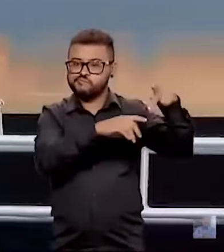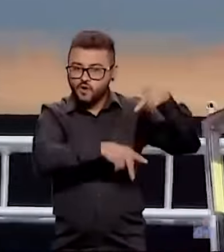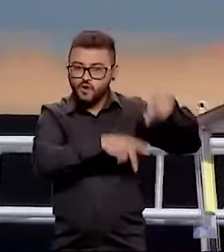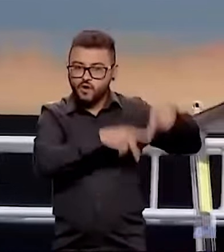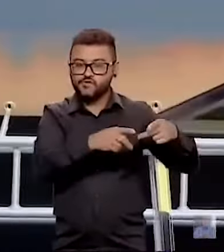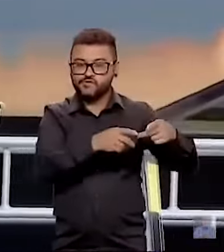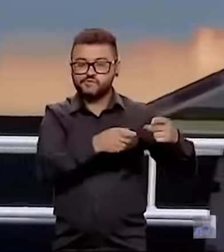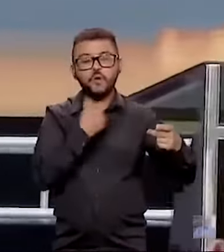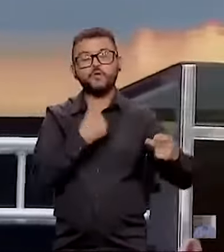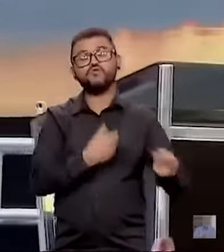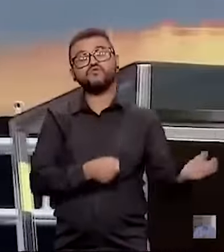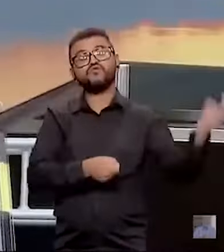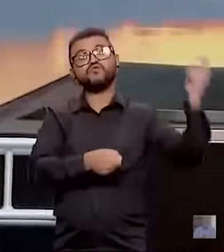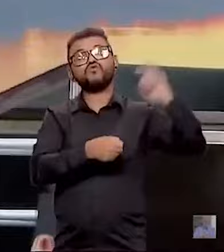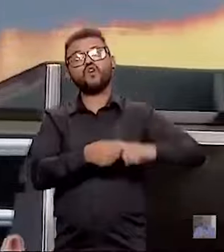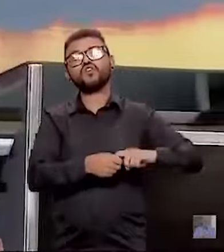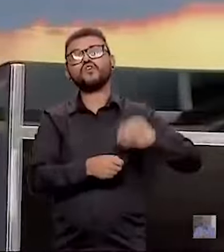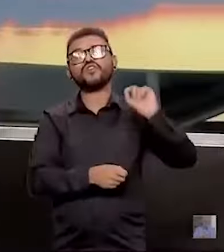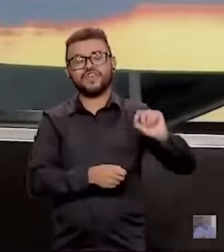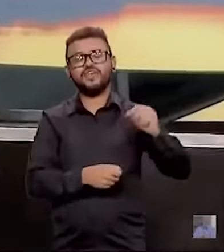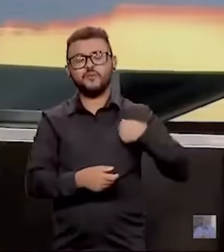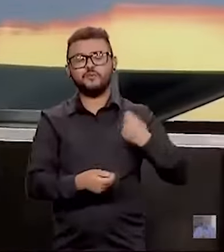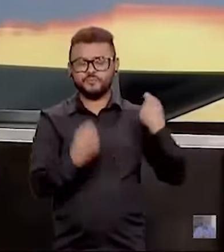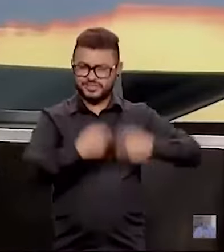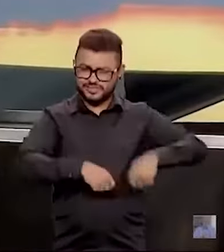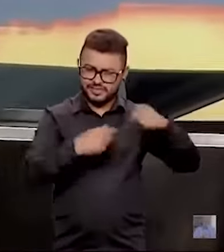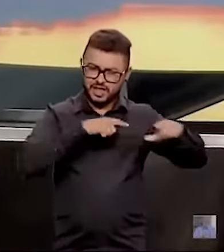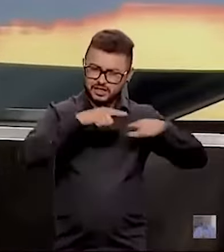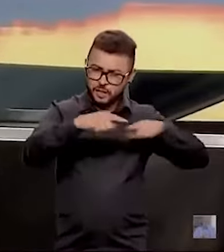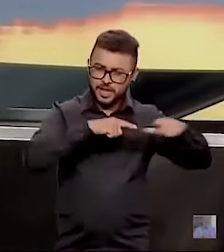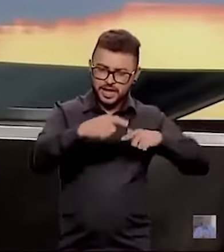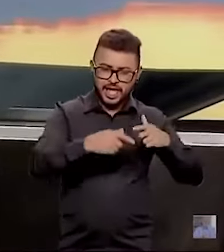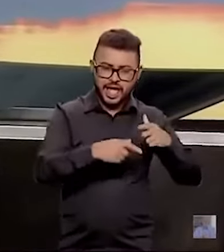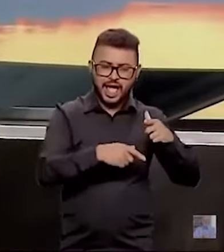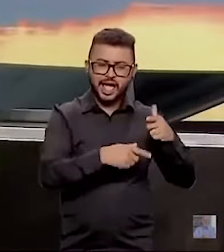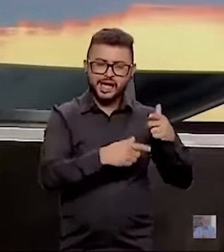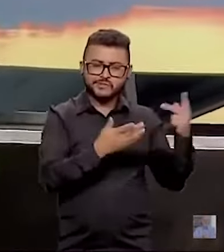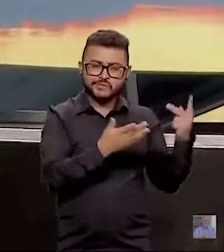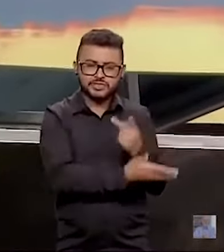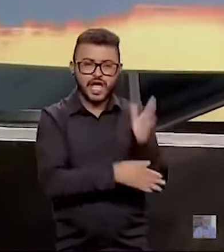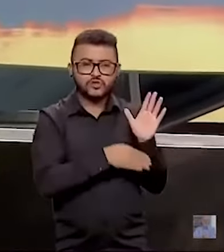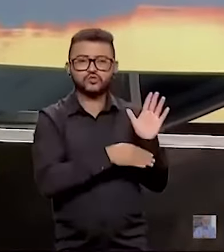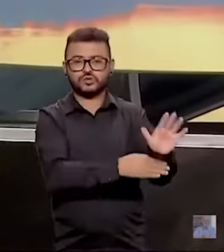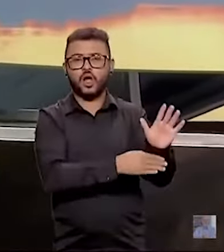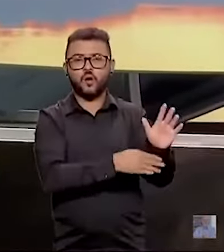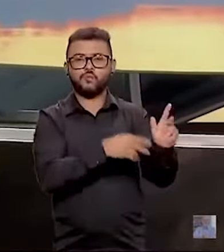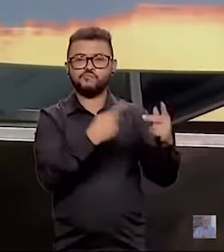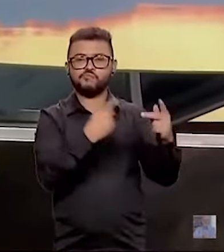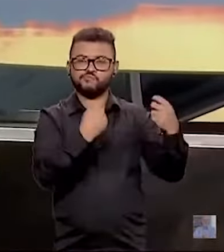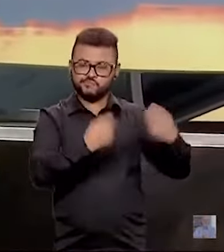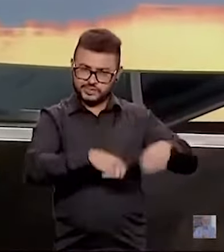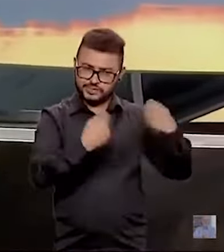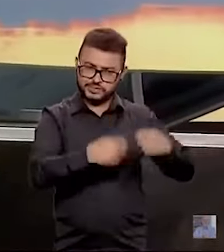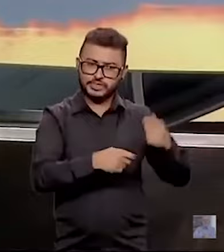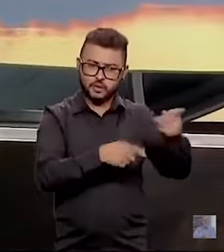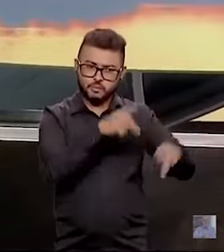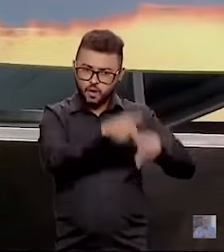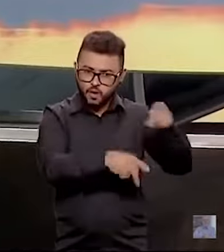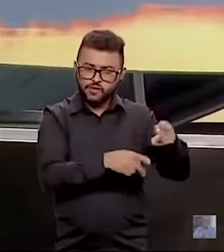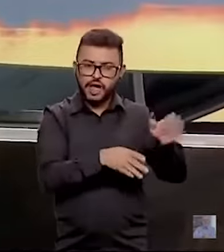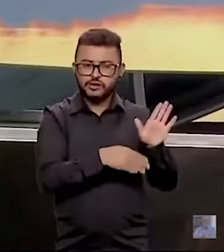eu votei para quê? Eu votei para fazer as coisas acontecer para o povo que mais necessita nesse